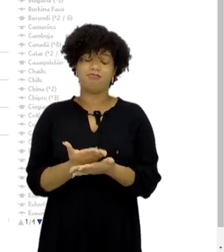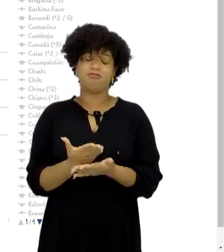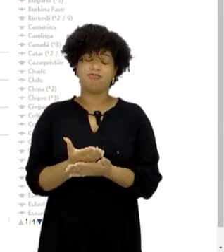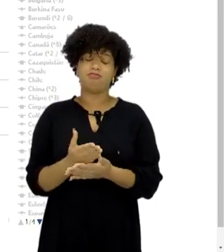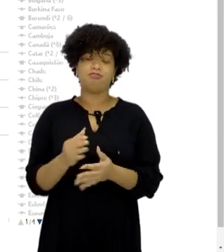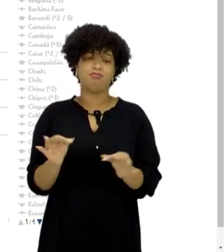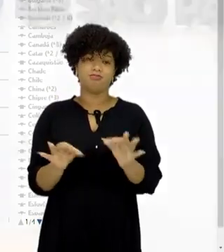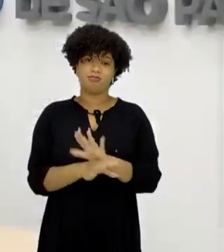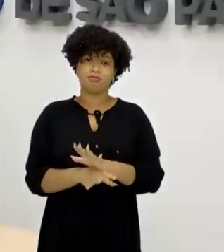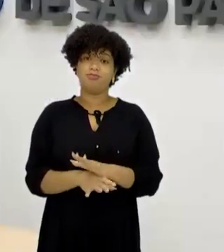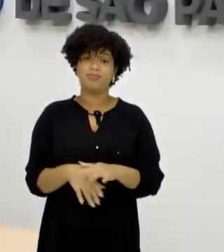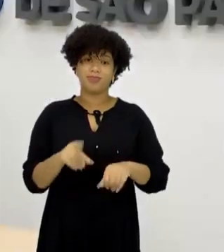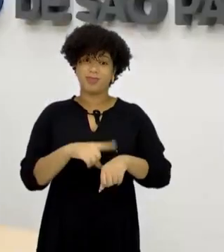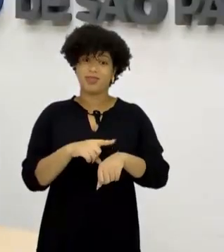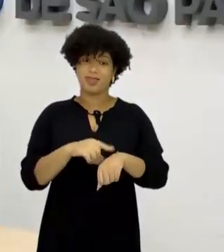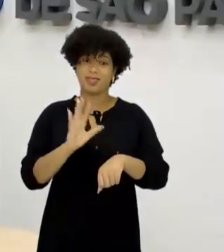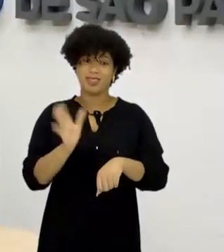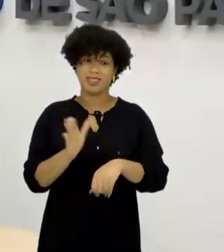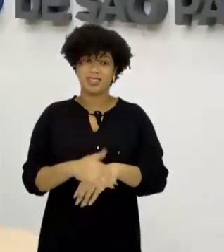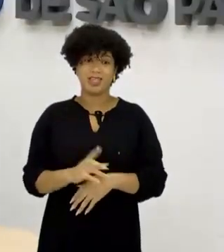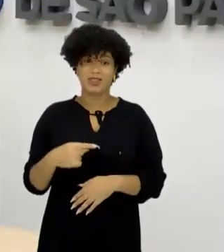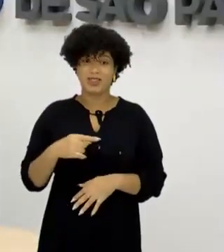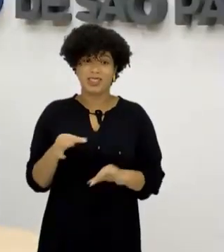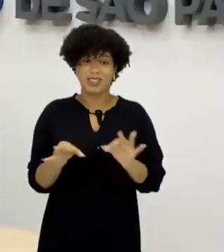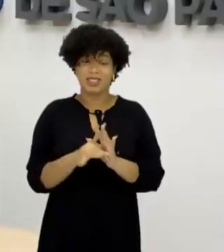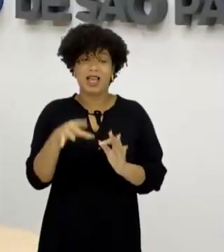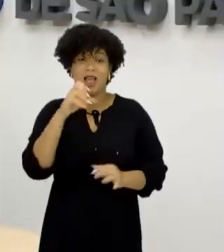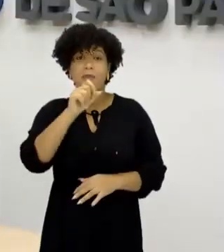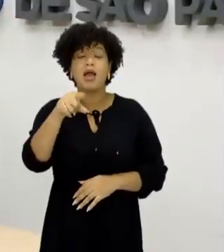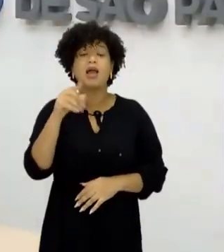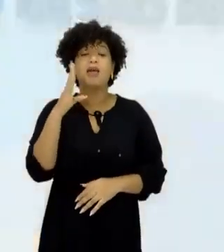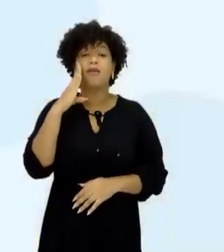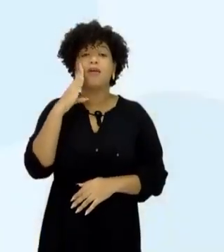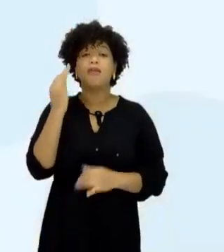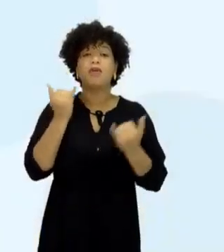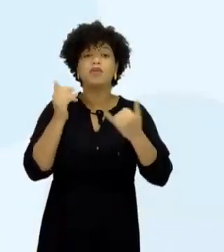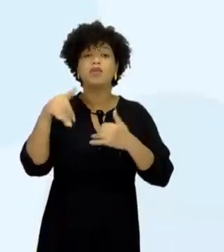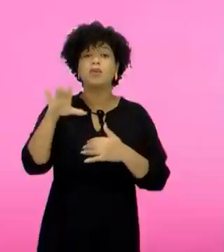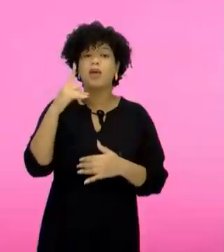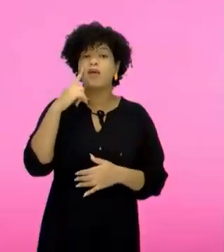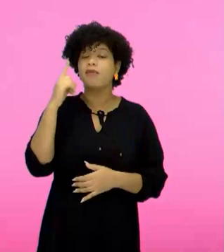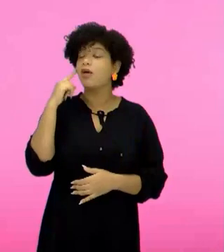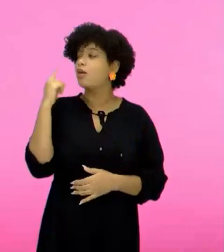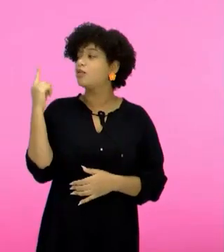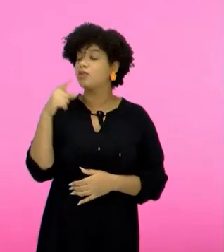diz. E acabou já faz tempo, então temos que encerrar. Rapidinho, Saiba Mais. Tem